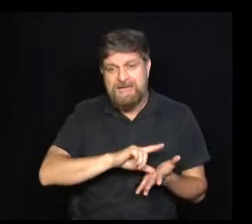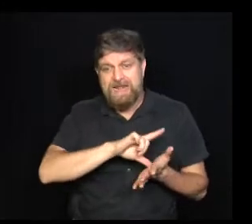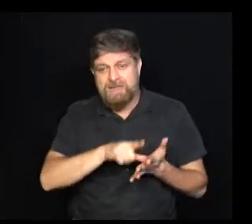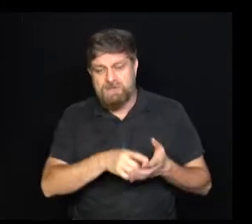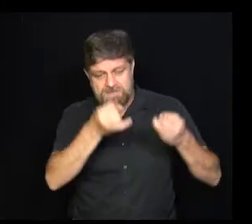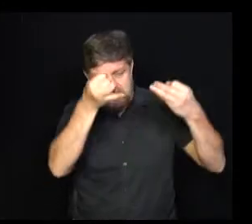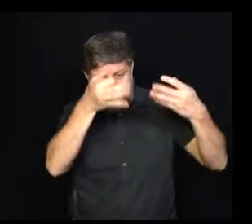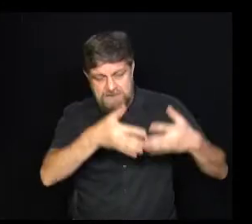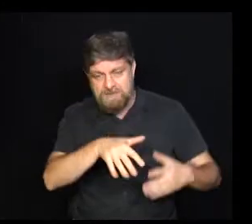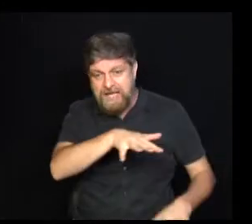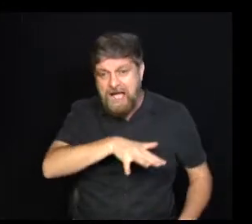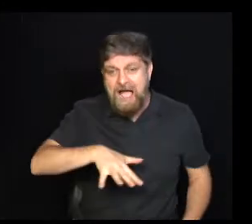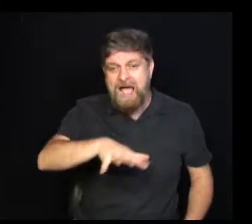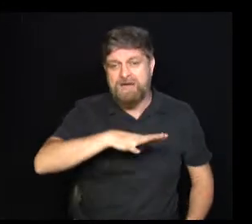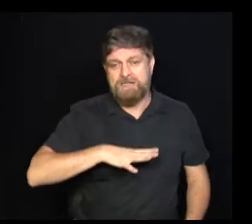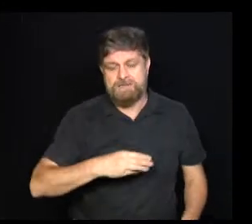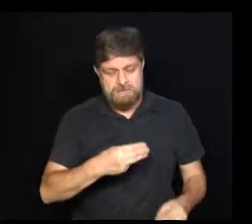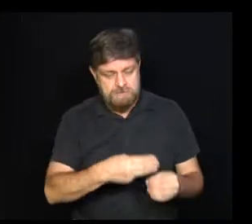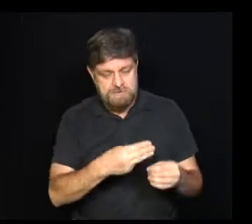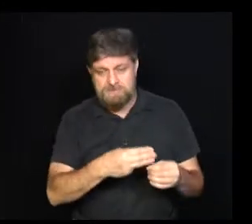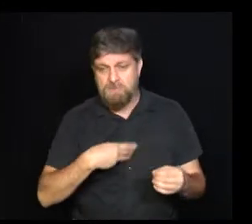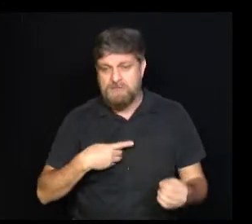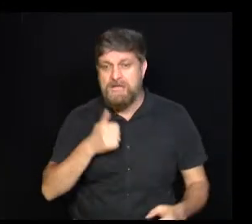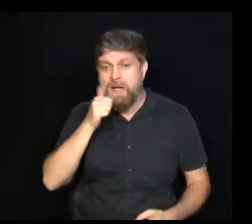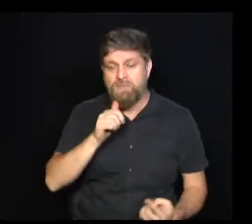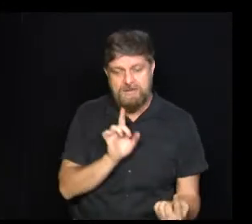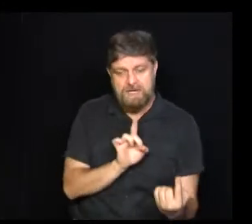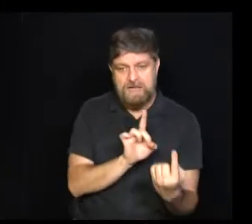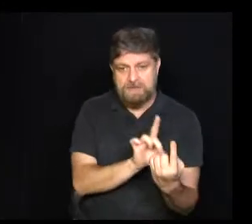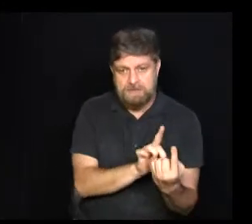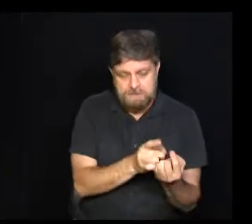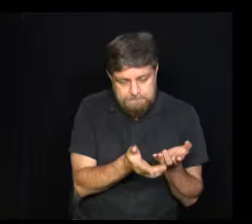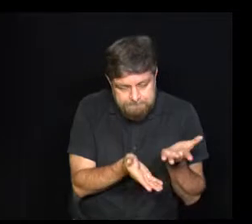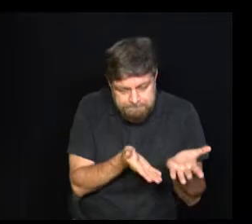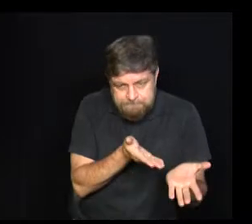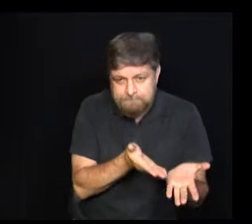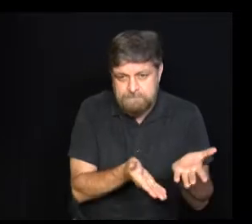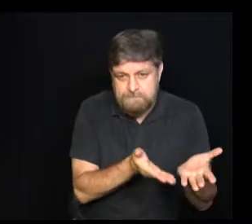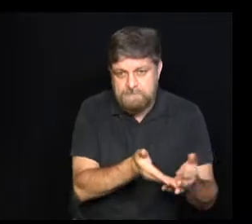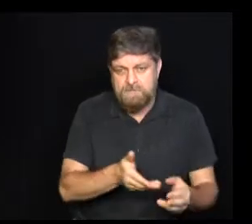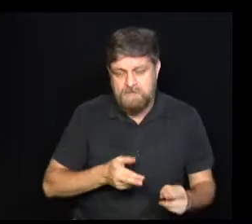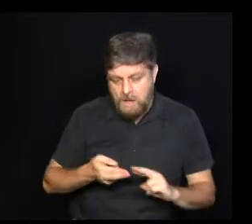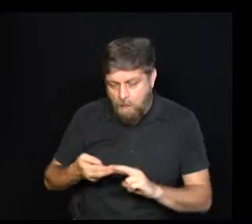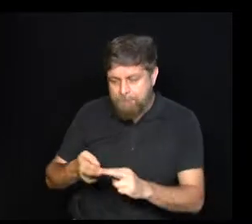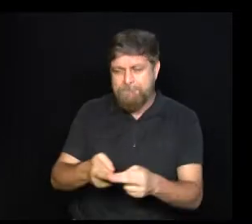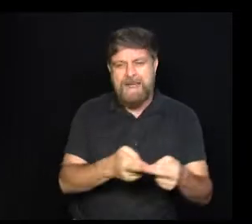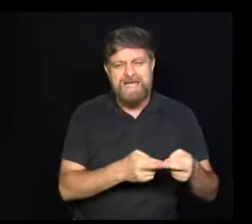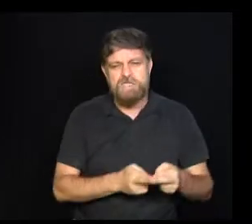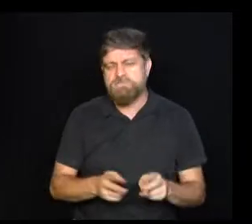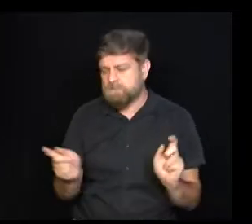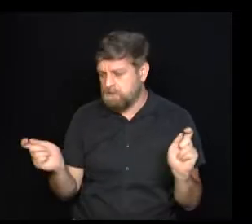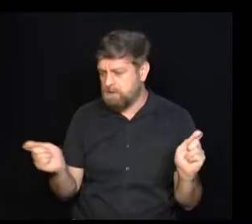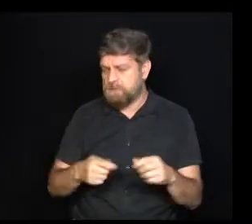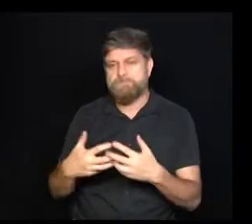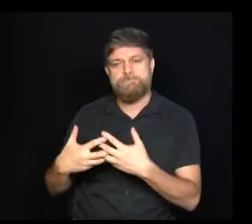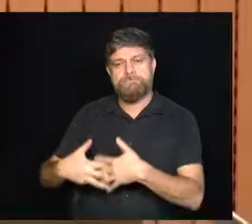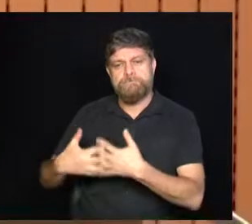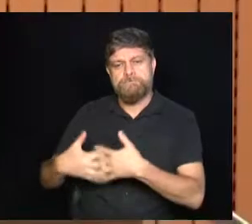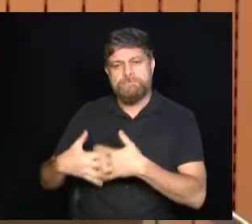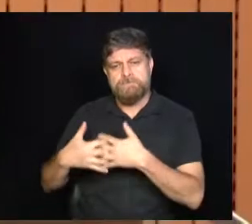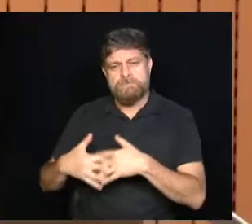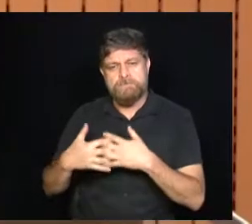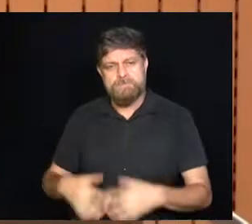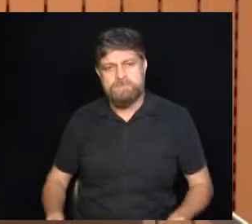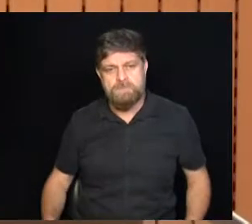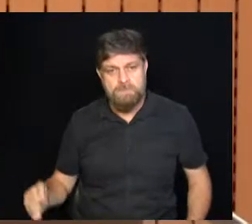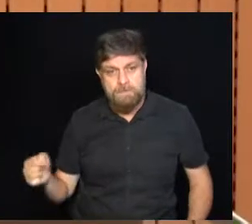rede municipal de atendimento à mulher. É uma rede muito competente, uma rede que funciona, e